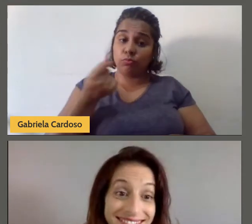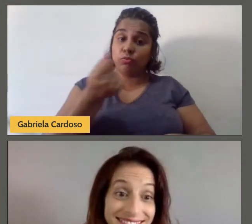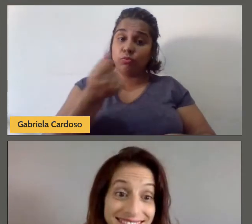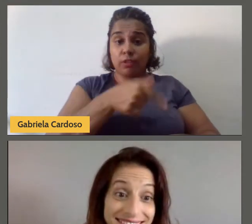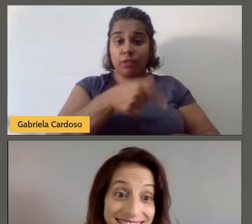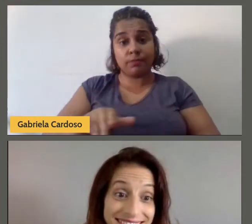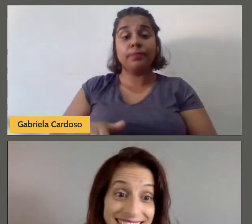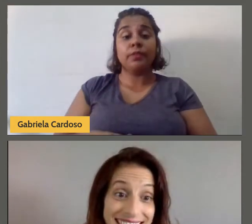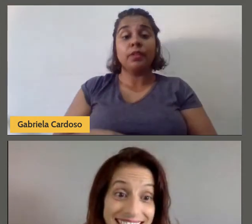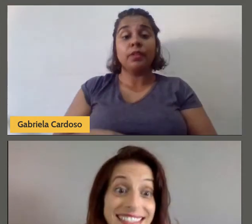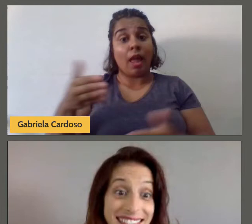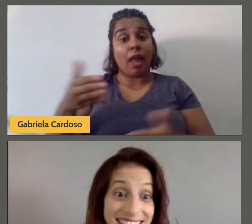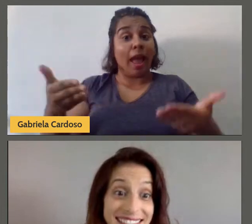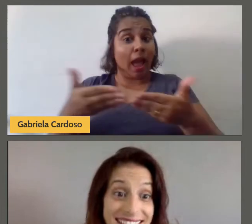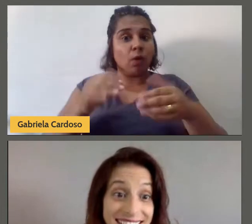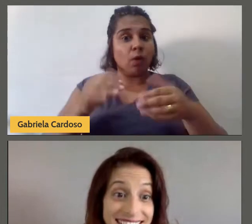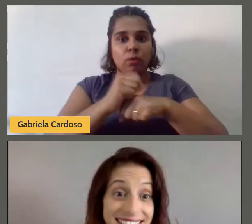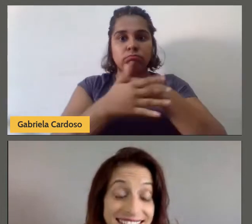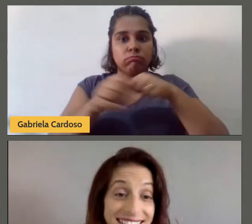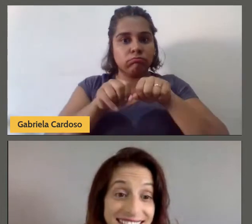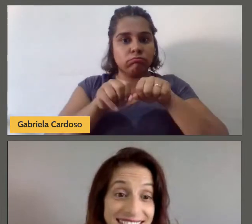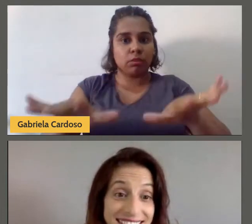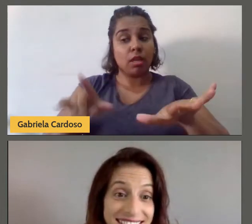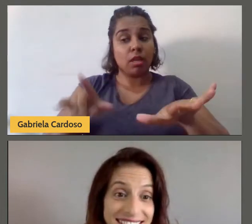inclusive, na pandemia, através do delivery,